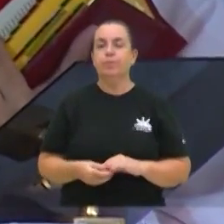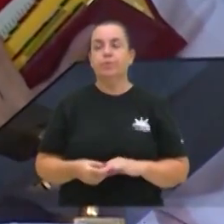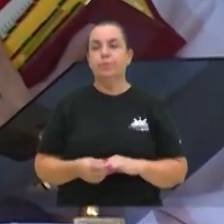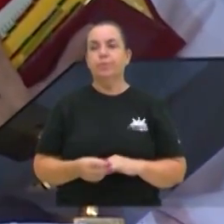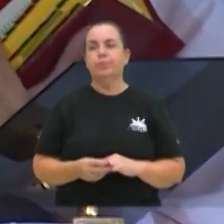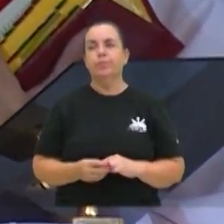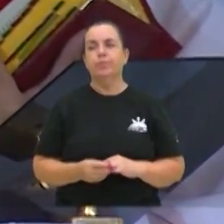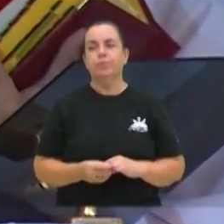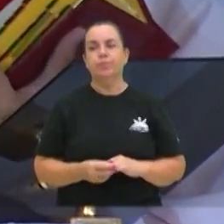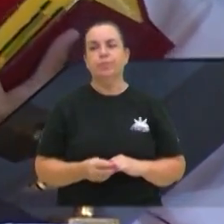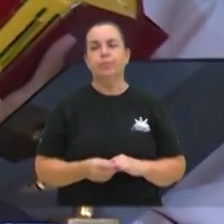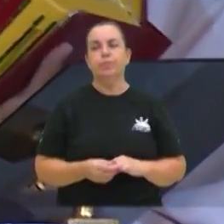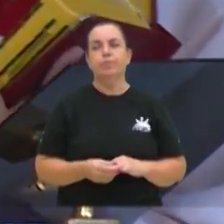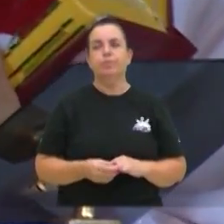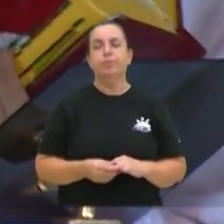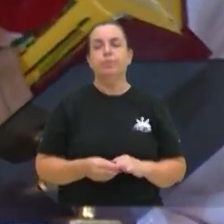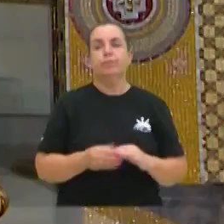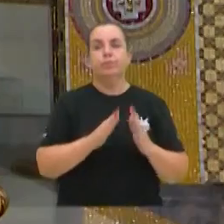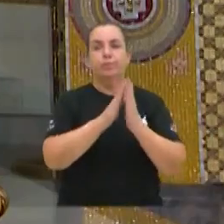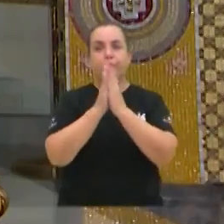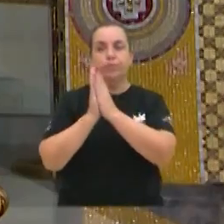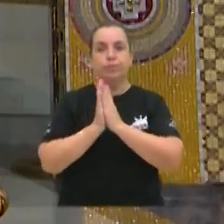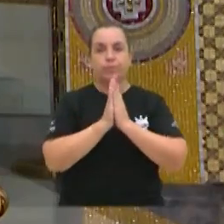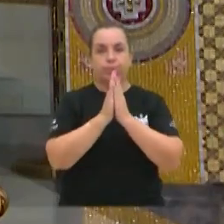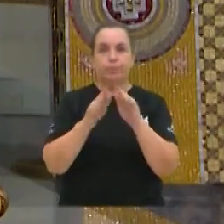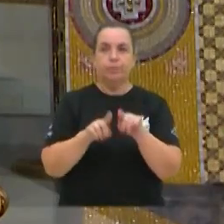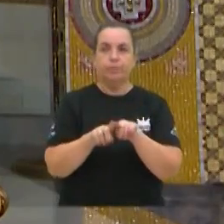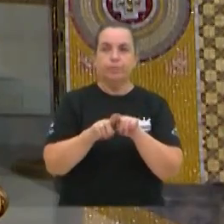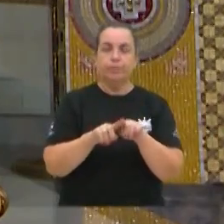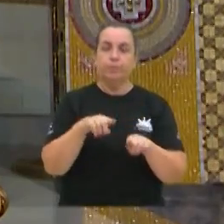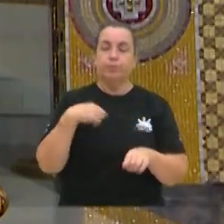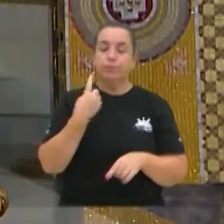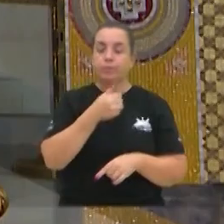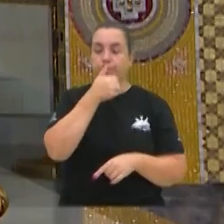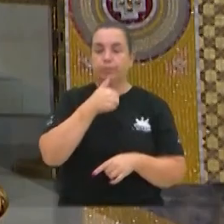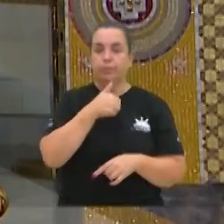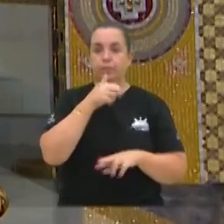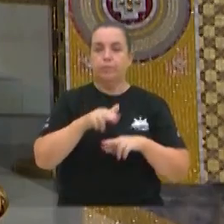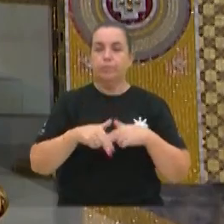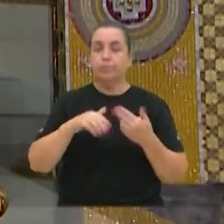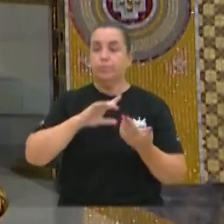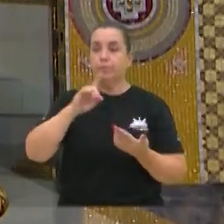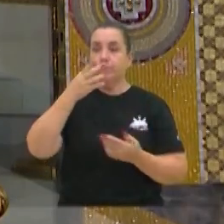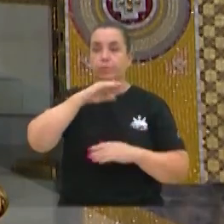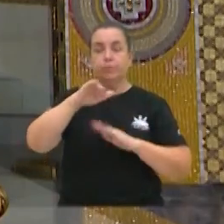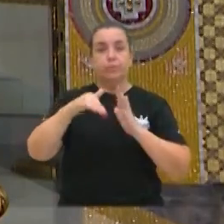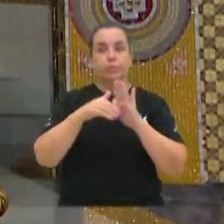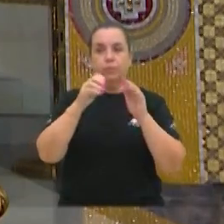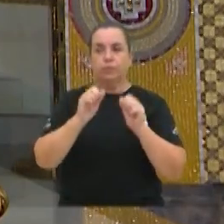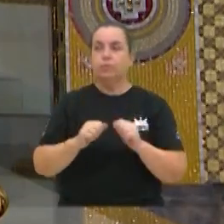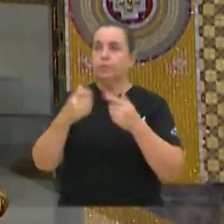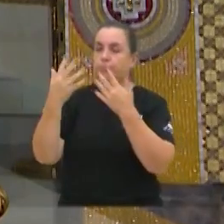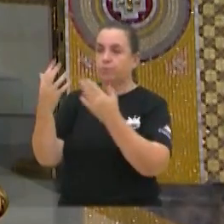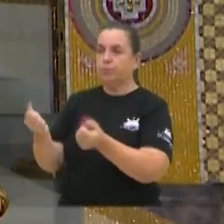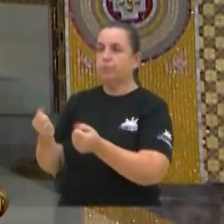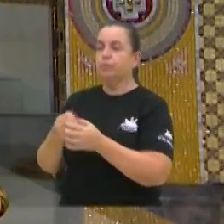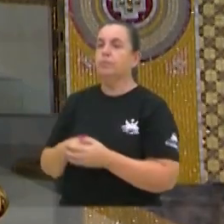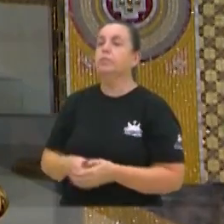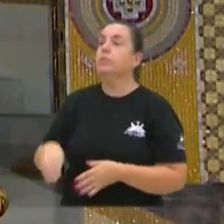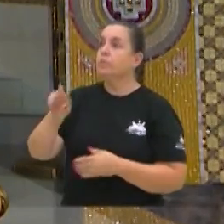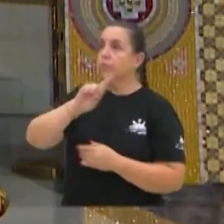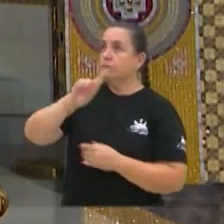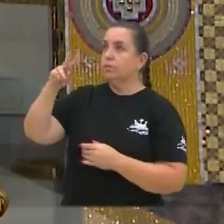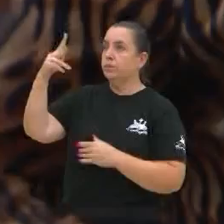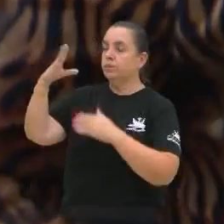Nosso sacrifício seja aceito por Deus Pai